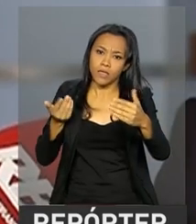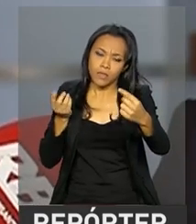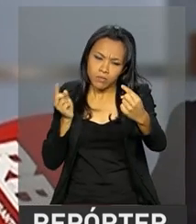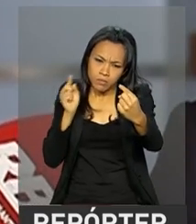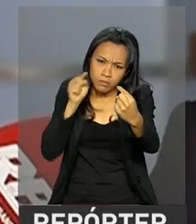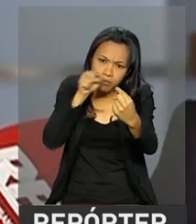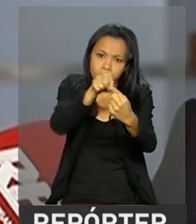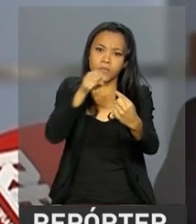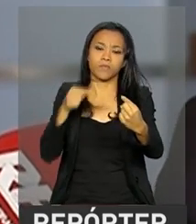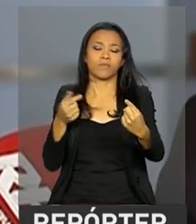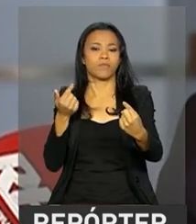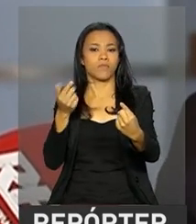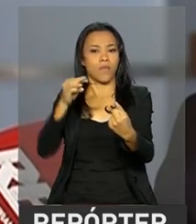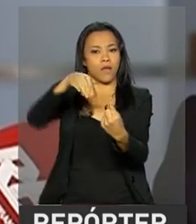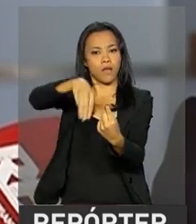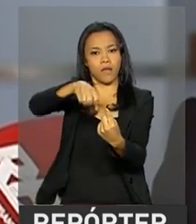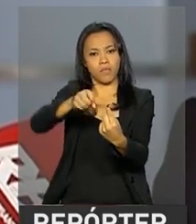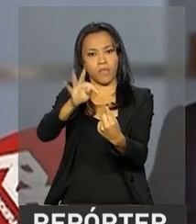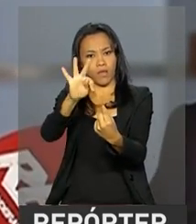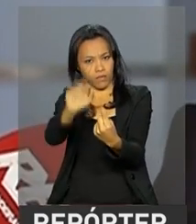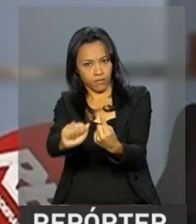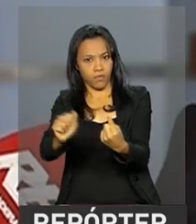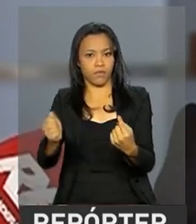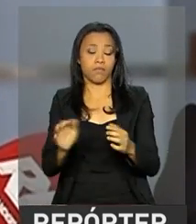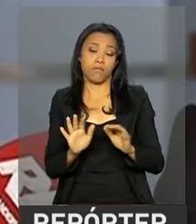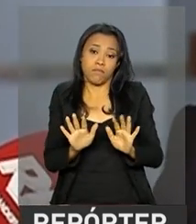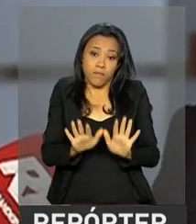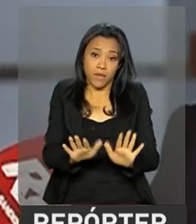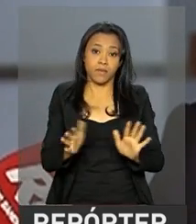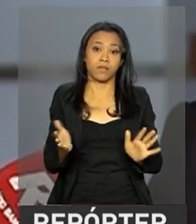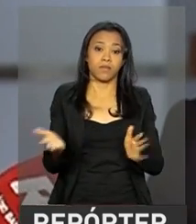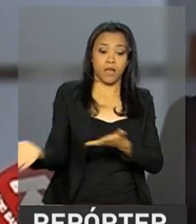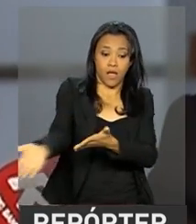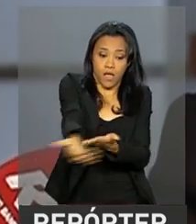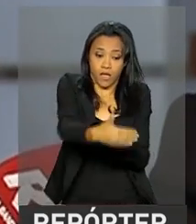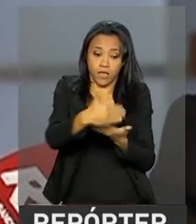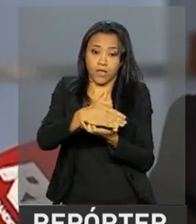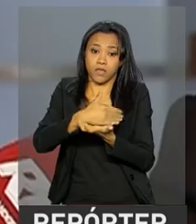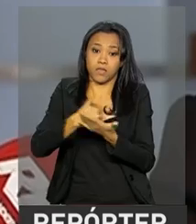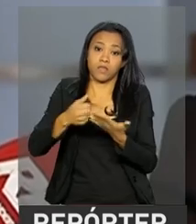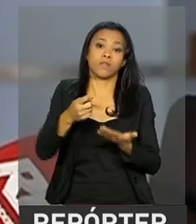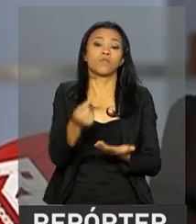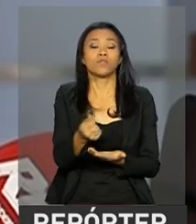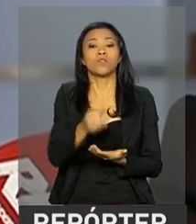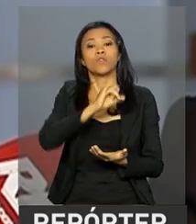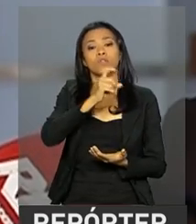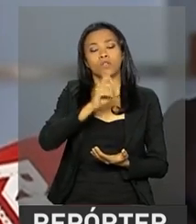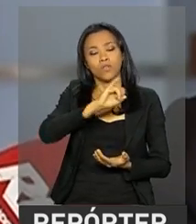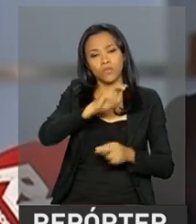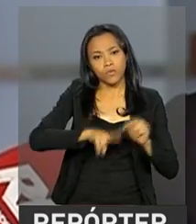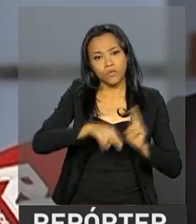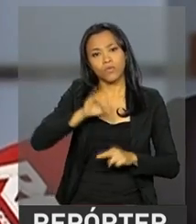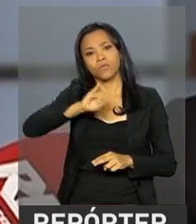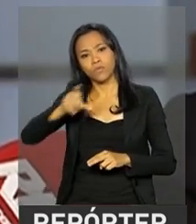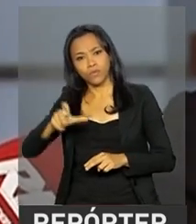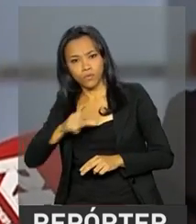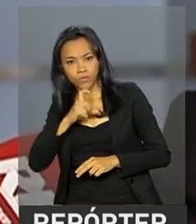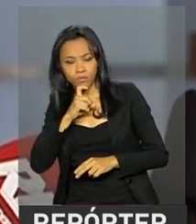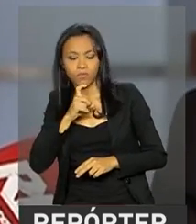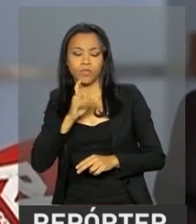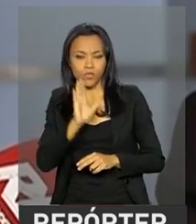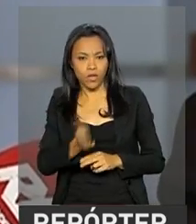tende a regularizar esta parte da receita. Mas a arrecadação em junho já retomou um pouco e a